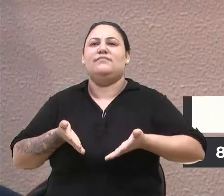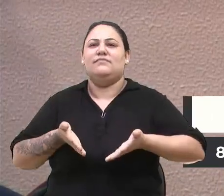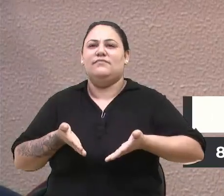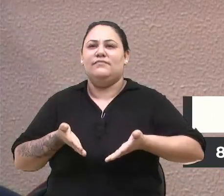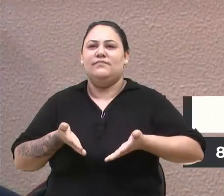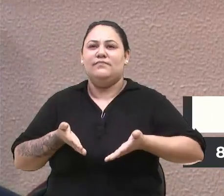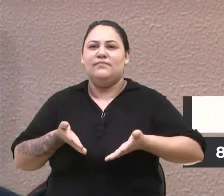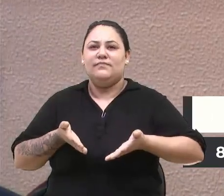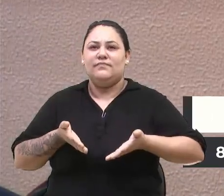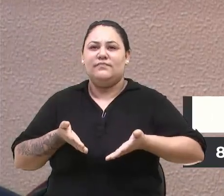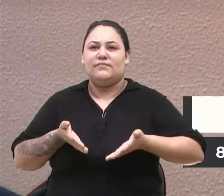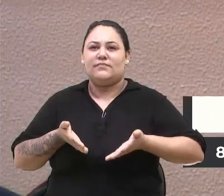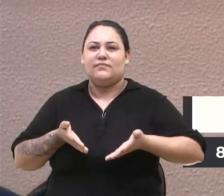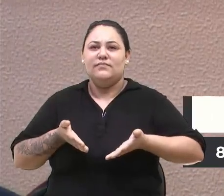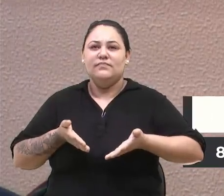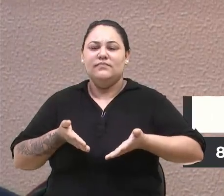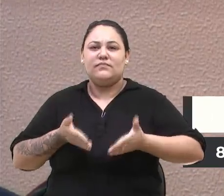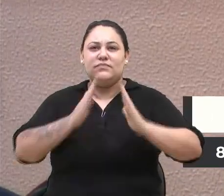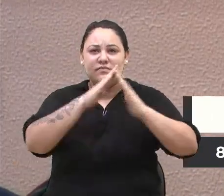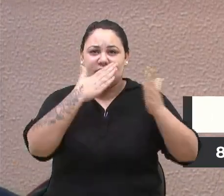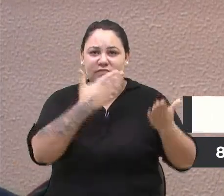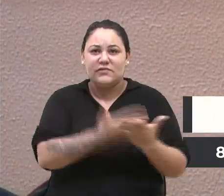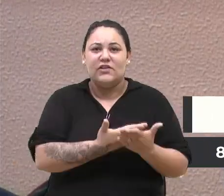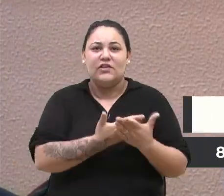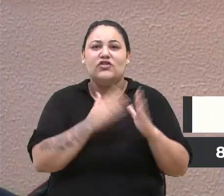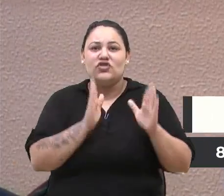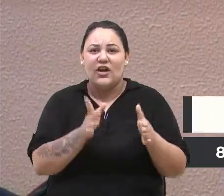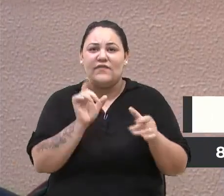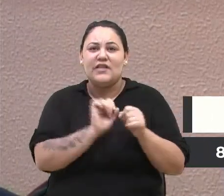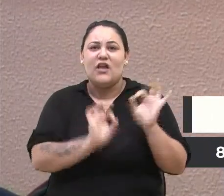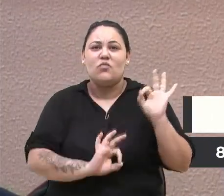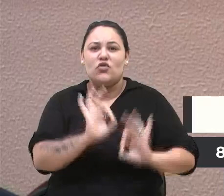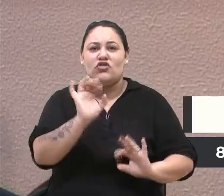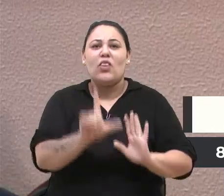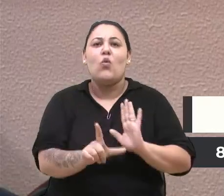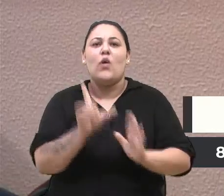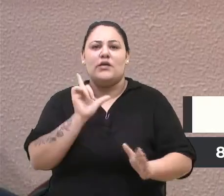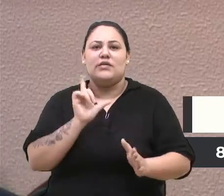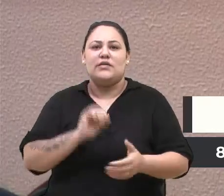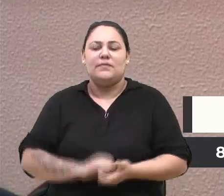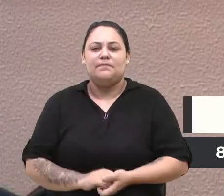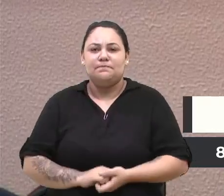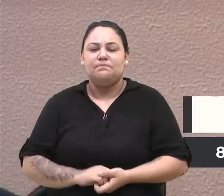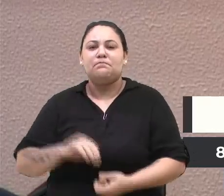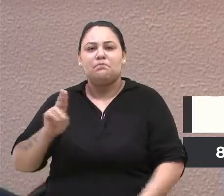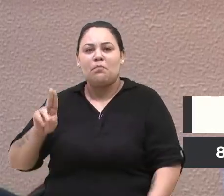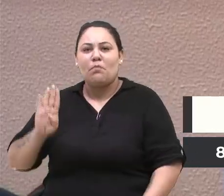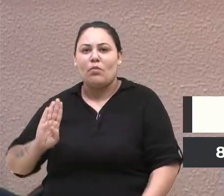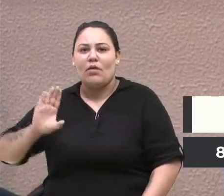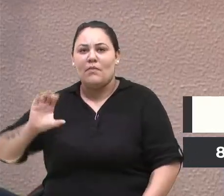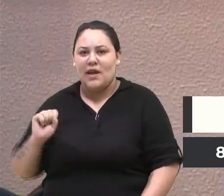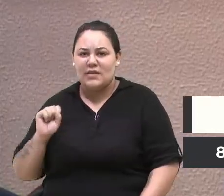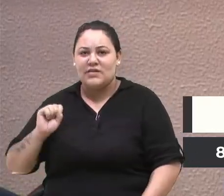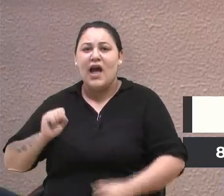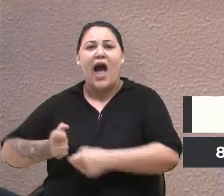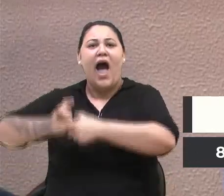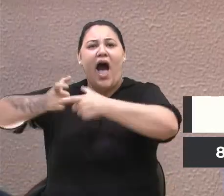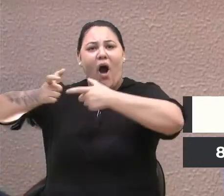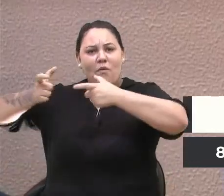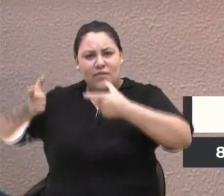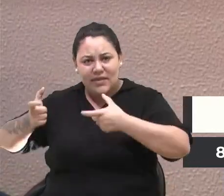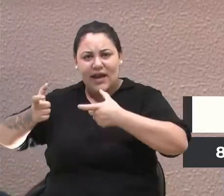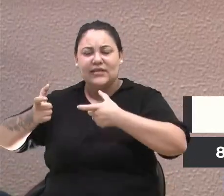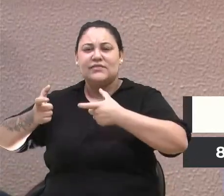a escola já foi feita no projeto anterior. A UBS foi ampliada e trocada